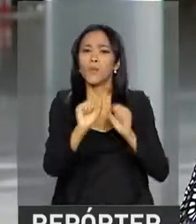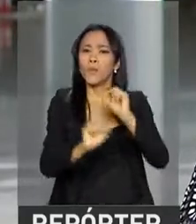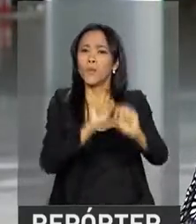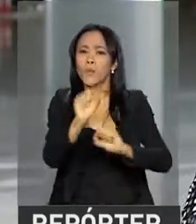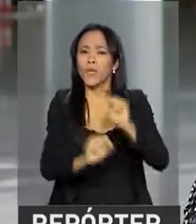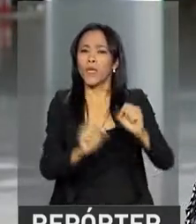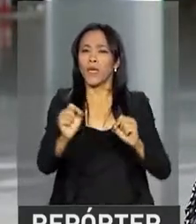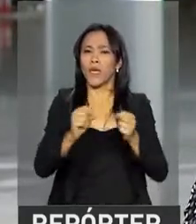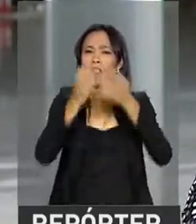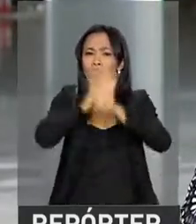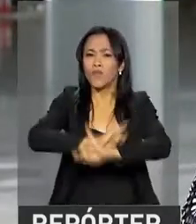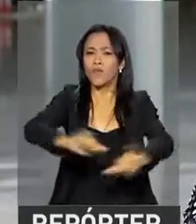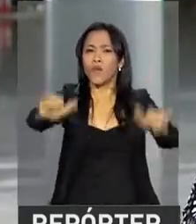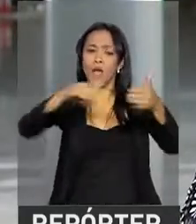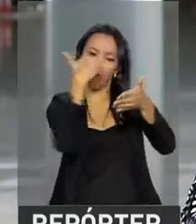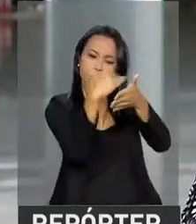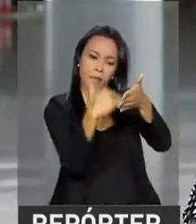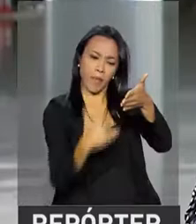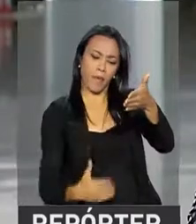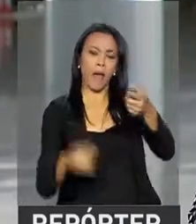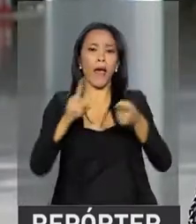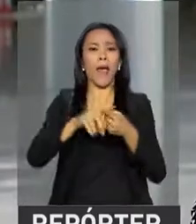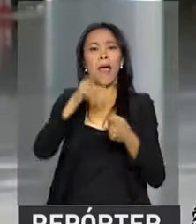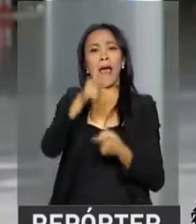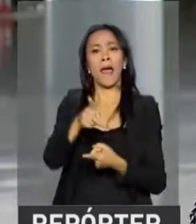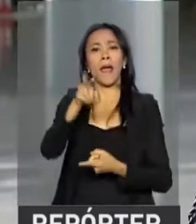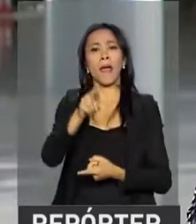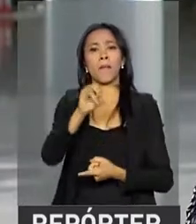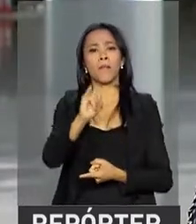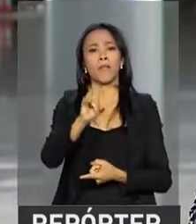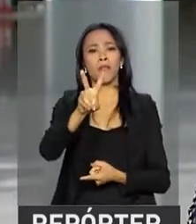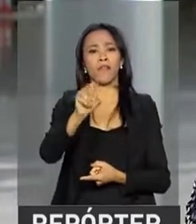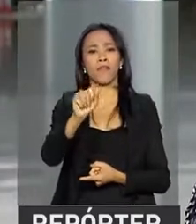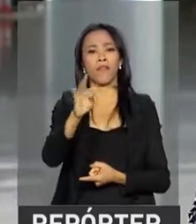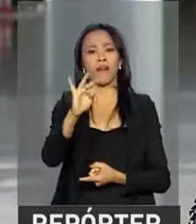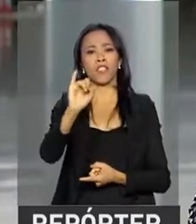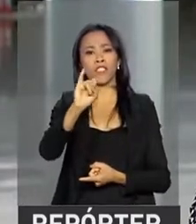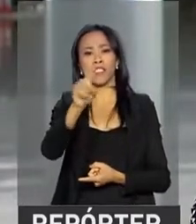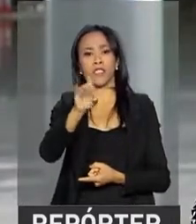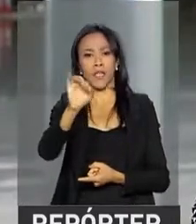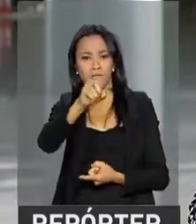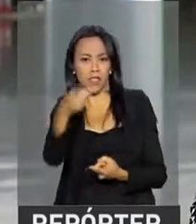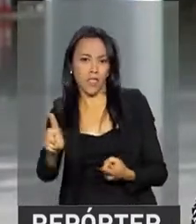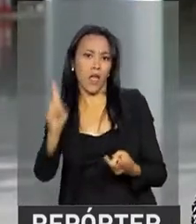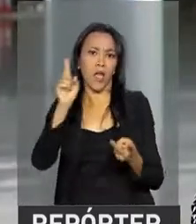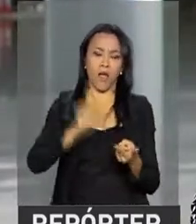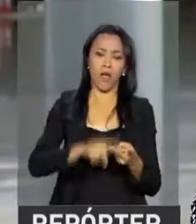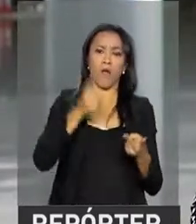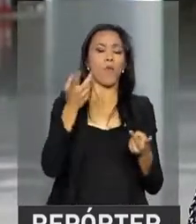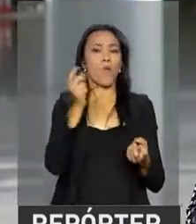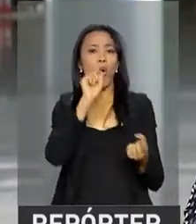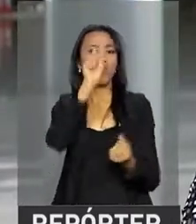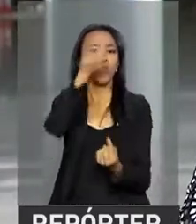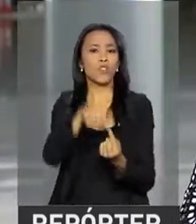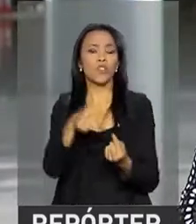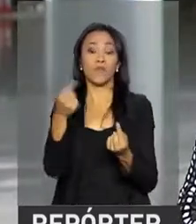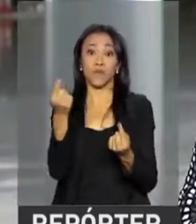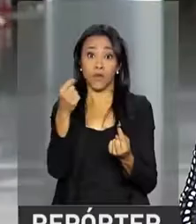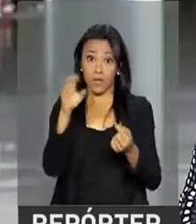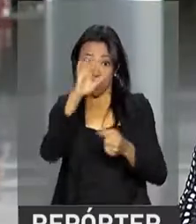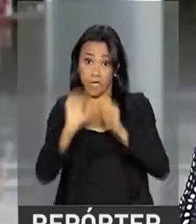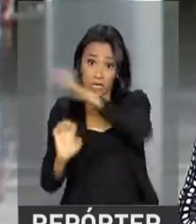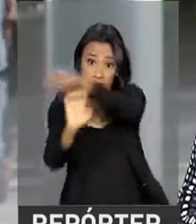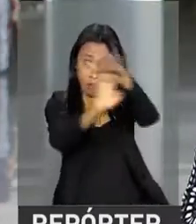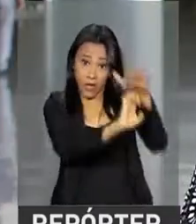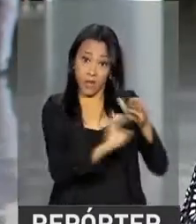de concessões e privatização e privatizações em todos esses encontros para atrair investimentos para